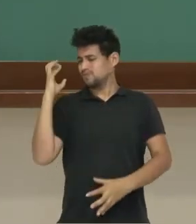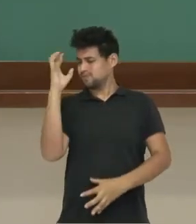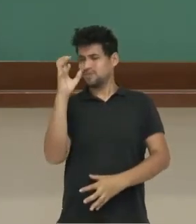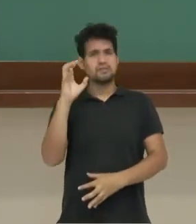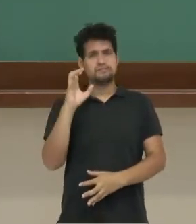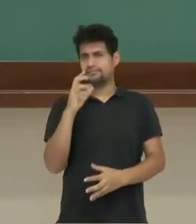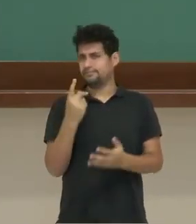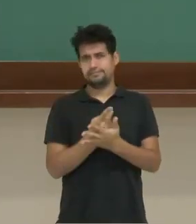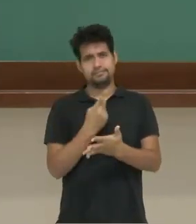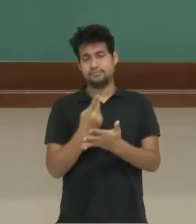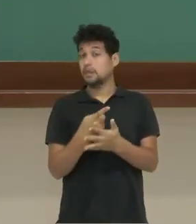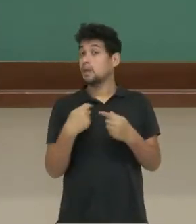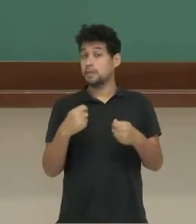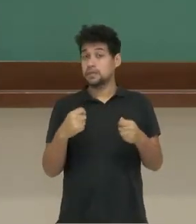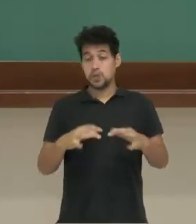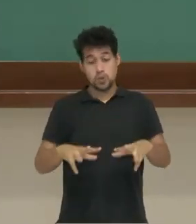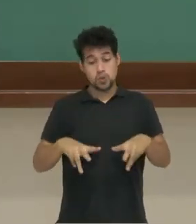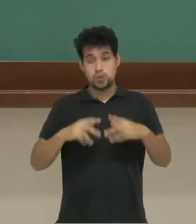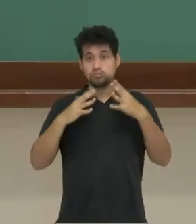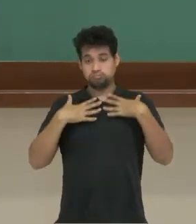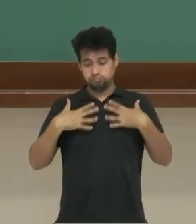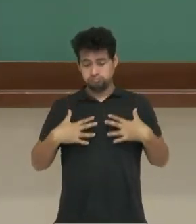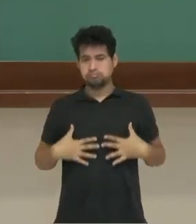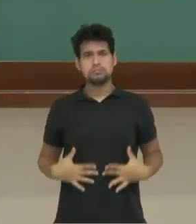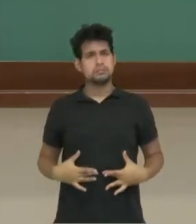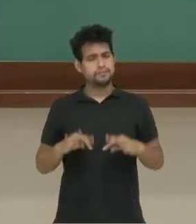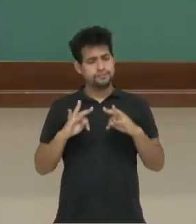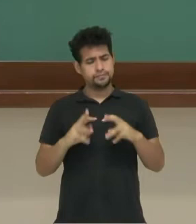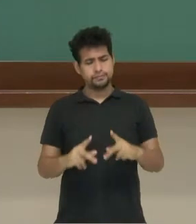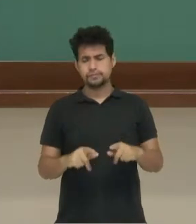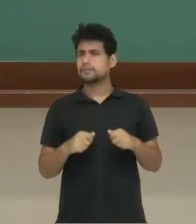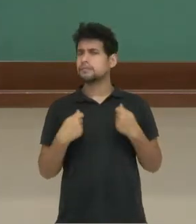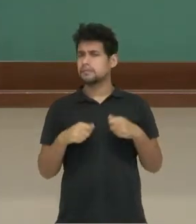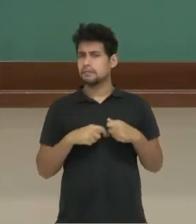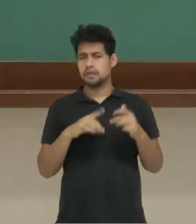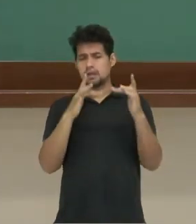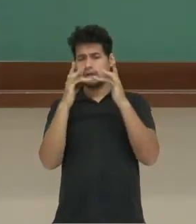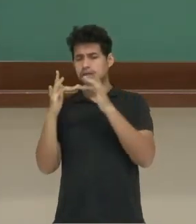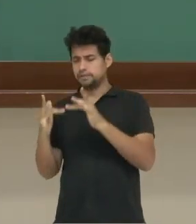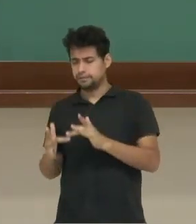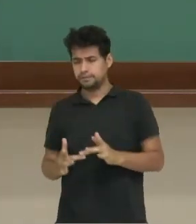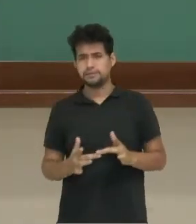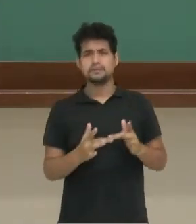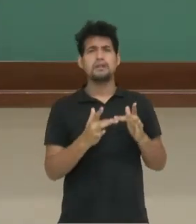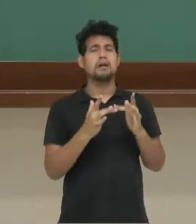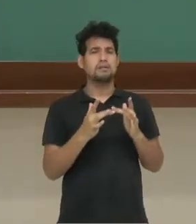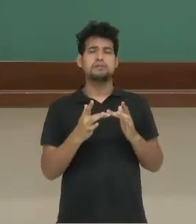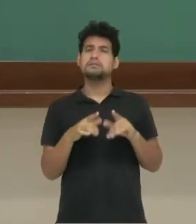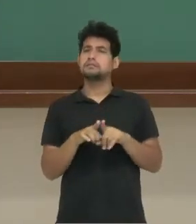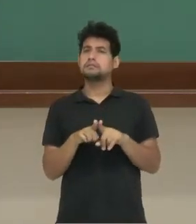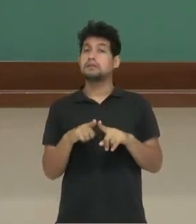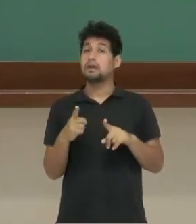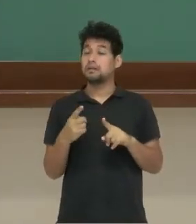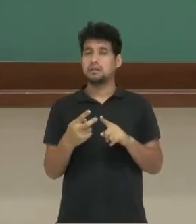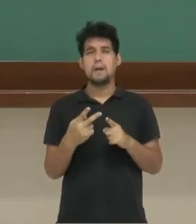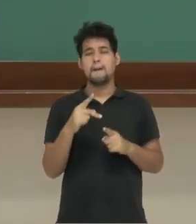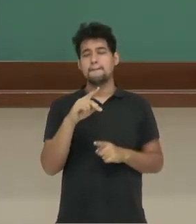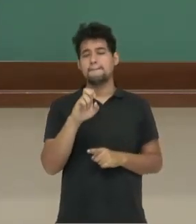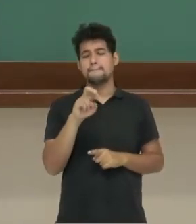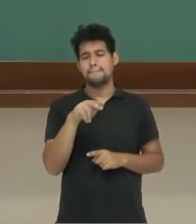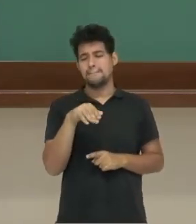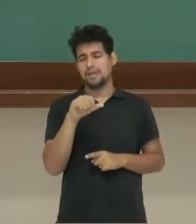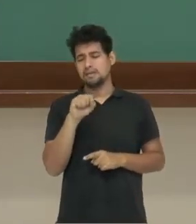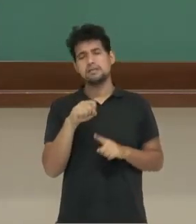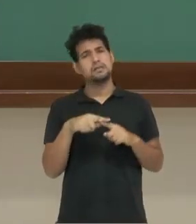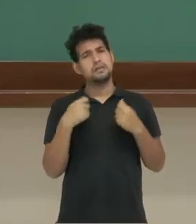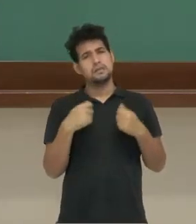a gente precisa do corpo todo, o corpo todo está envolvido, desde os músculos lá das tuas pernas, eles